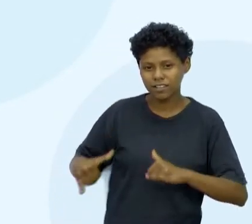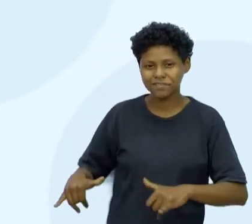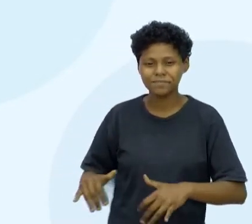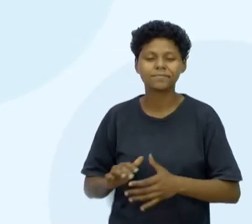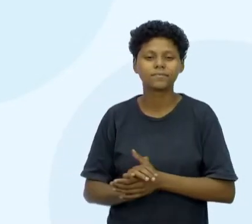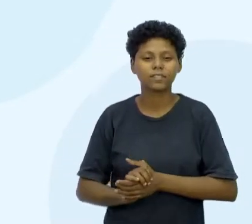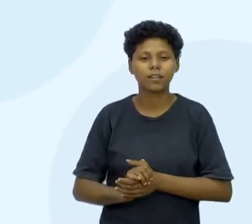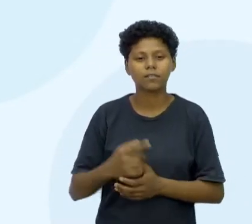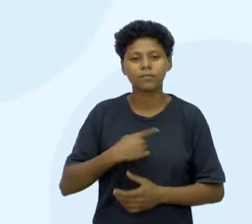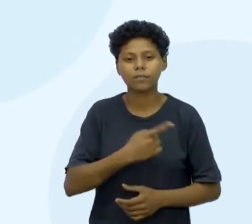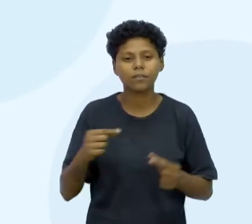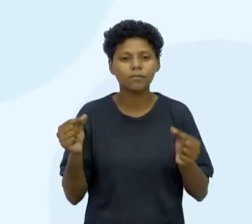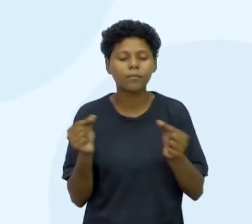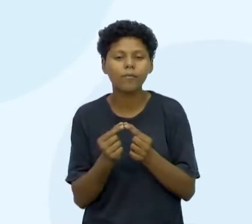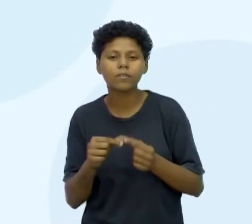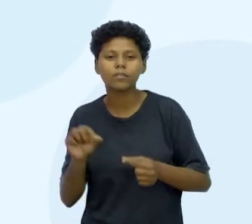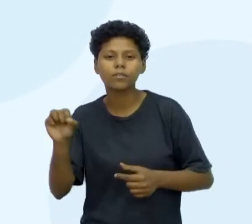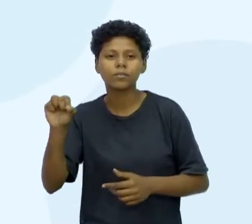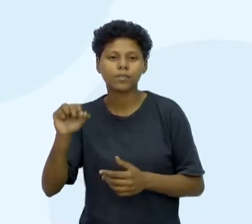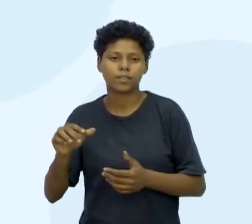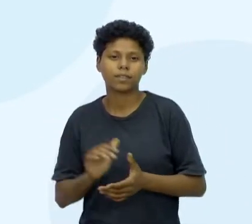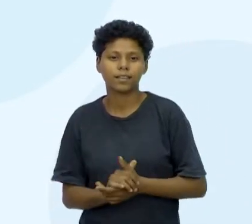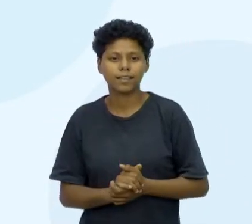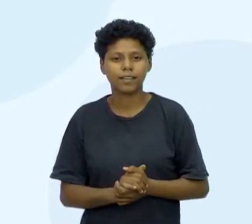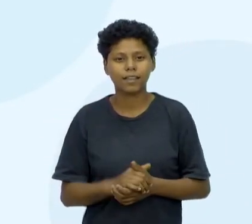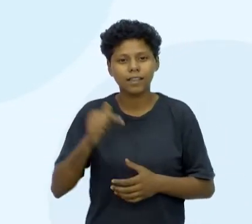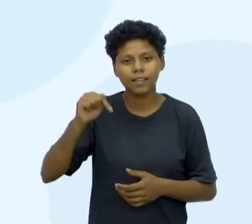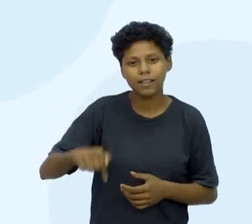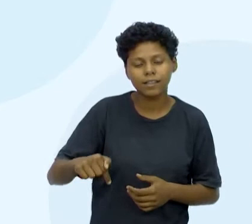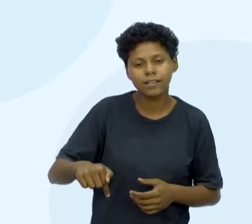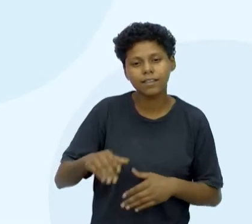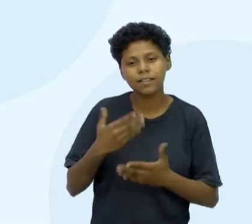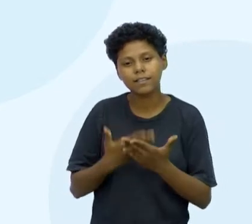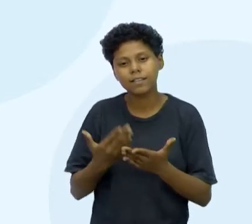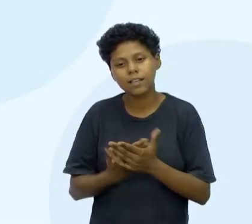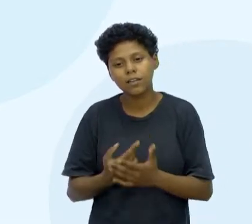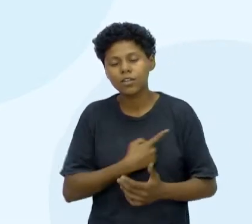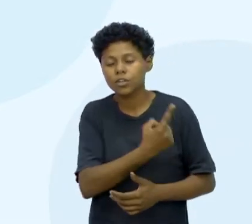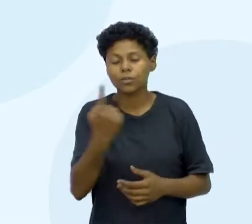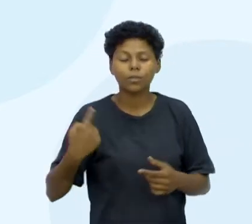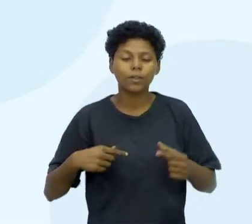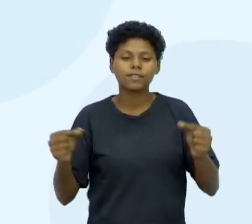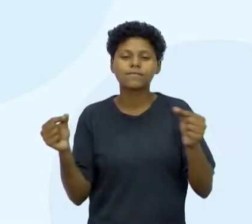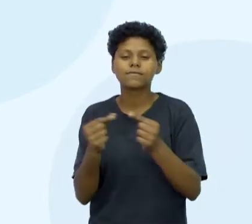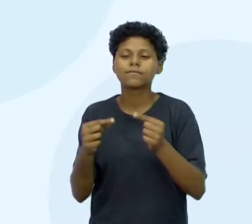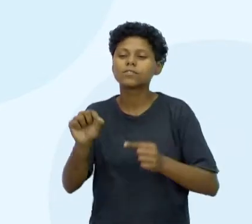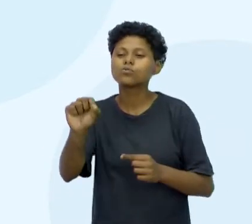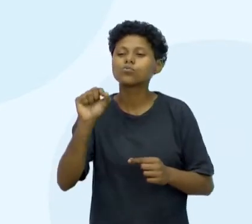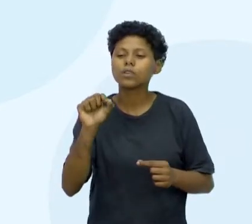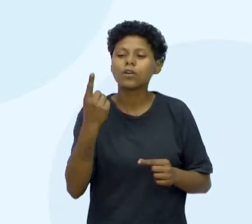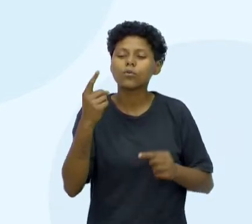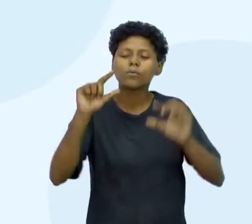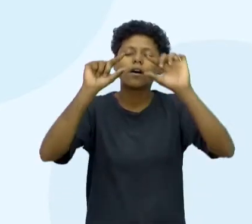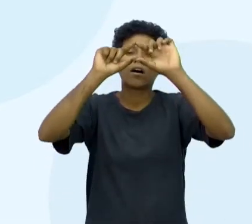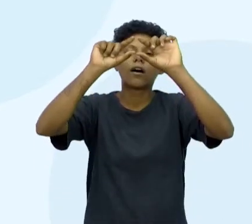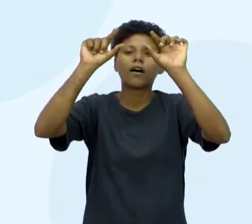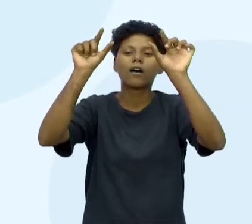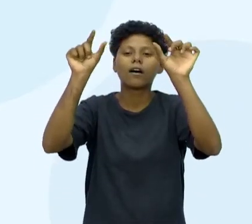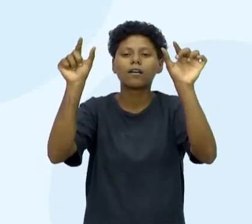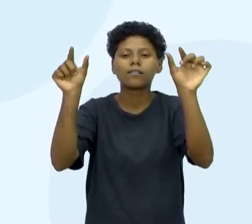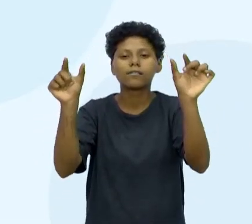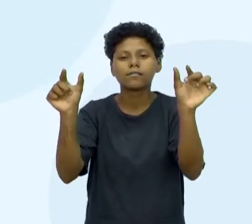Vamos sistematizar? Nessa aula, como eu disse então, a gente fez uma ponte interdisciplinar, construindo aí